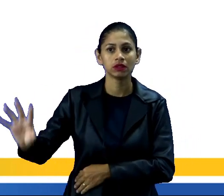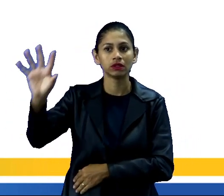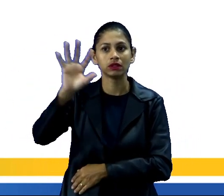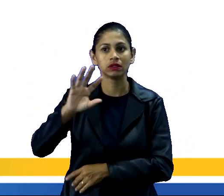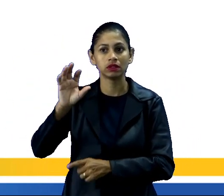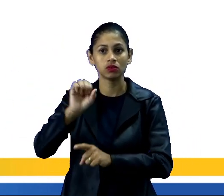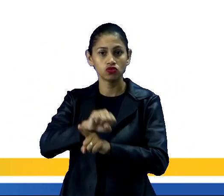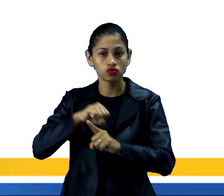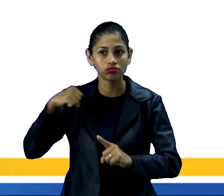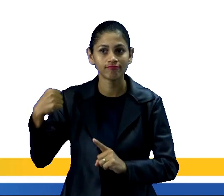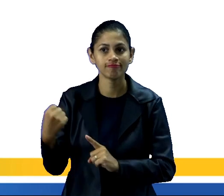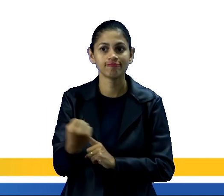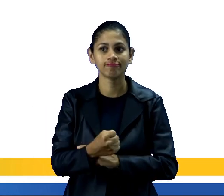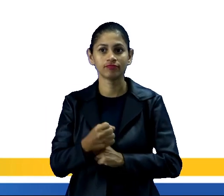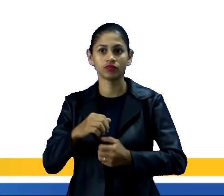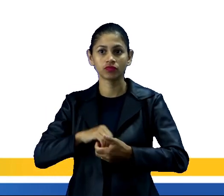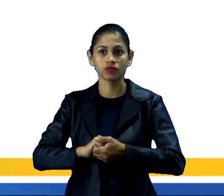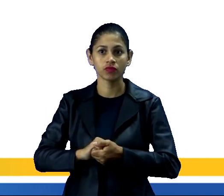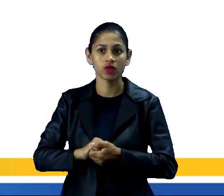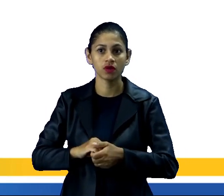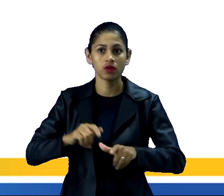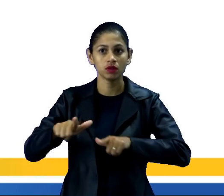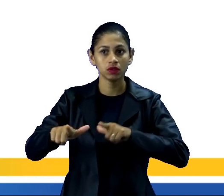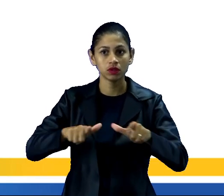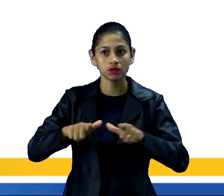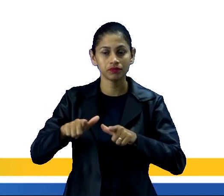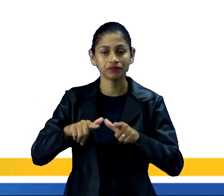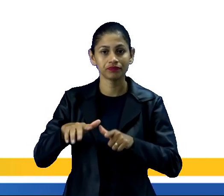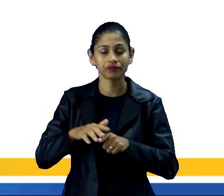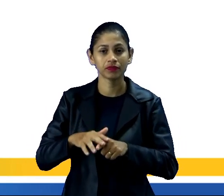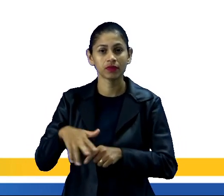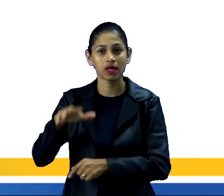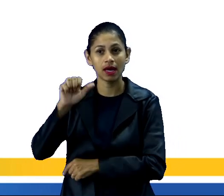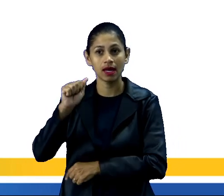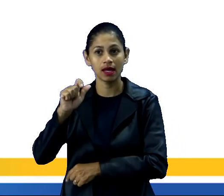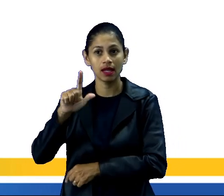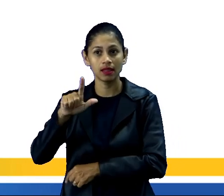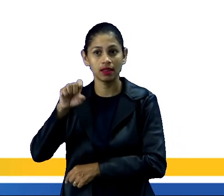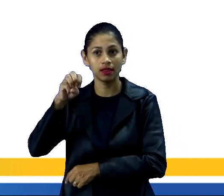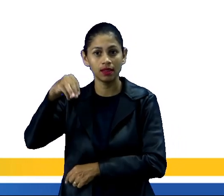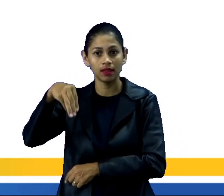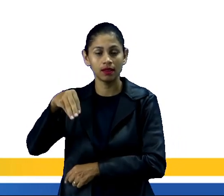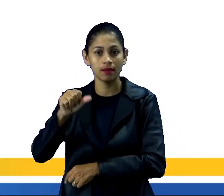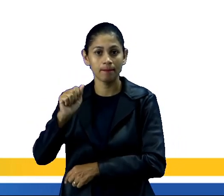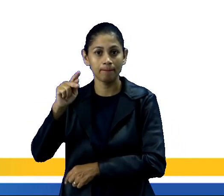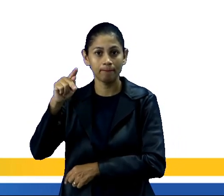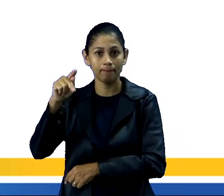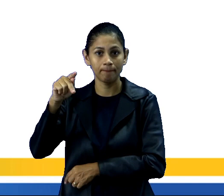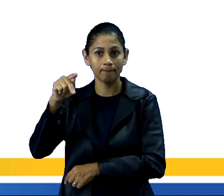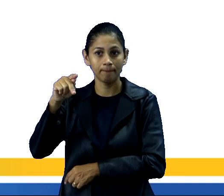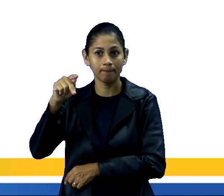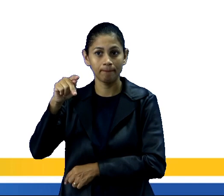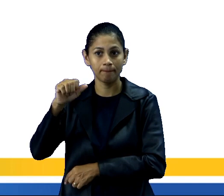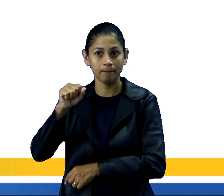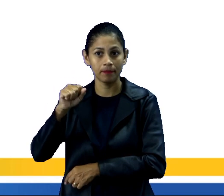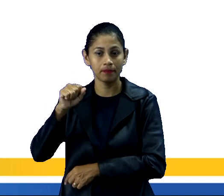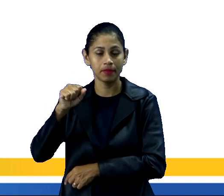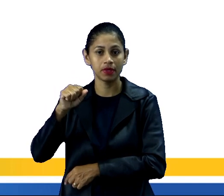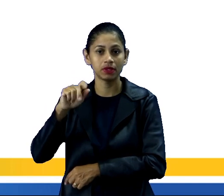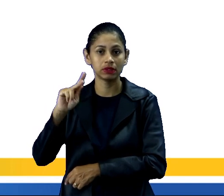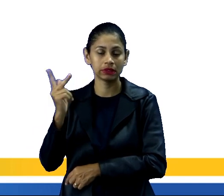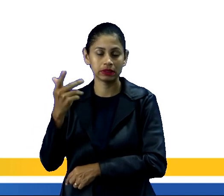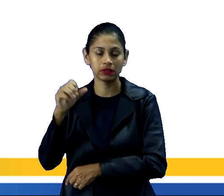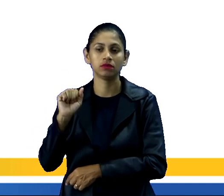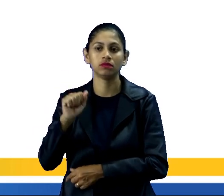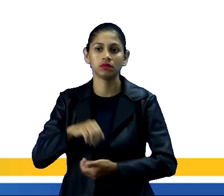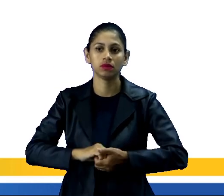em 1920, pelo Otto Drexler, né, lá na Alemanha. E, como muitos já sabem, essa ideologia logo se espalhou, né, por